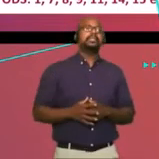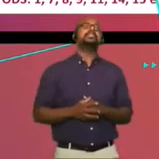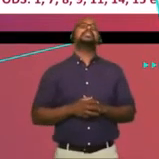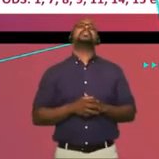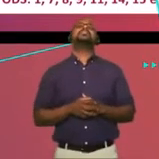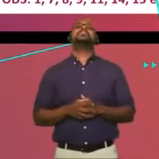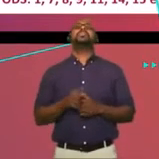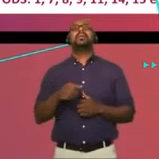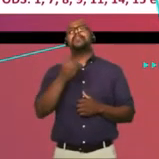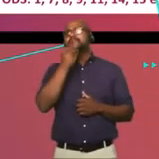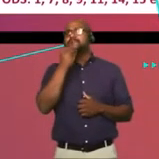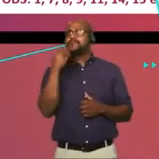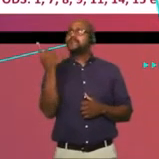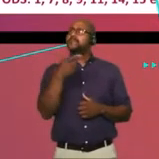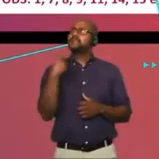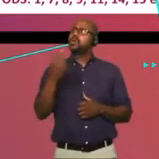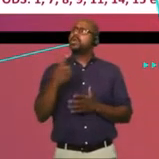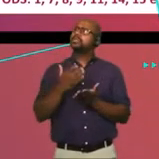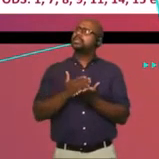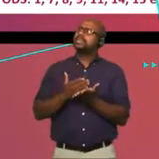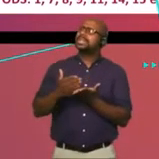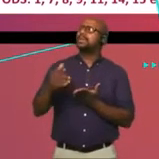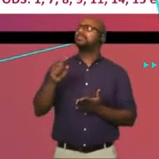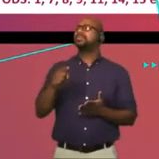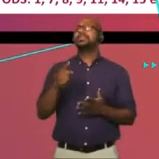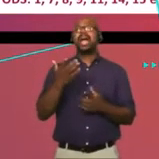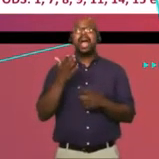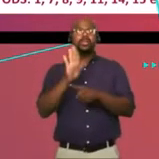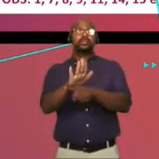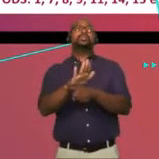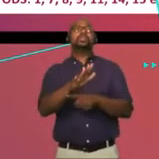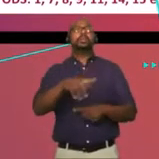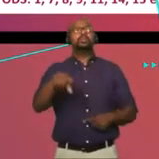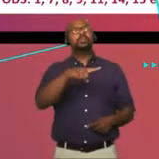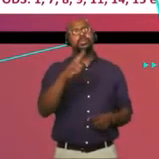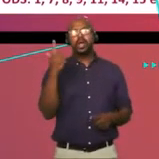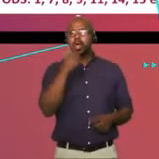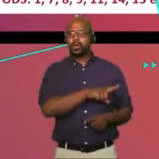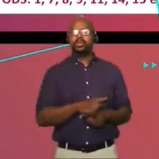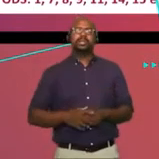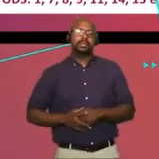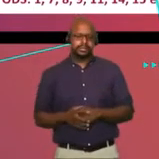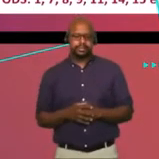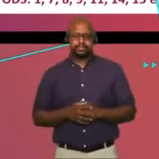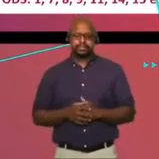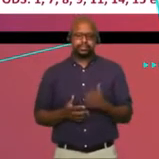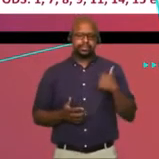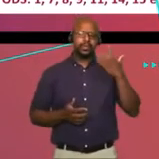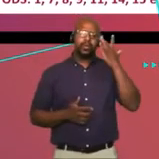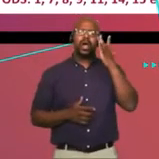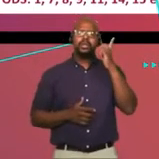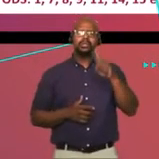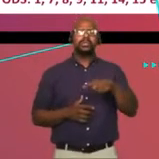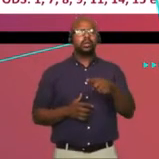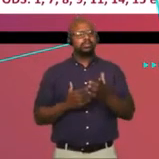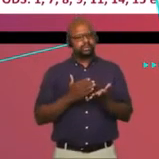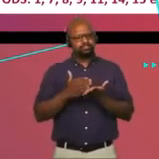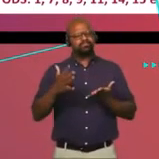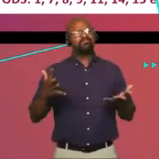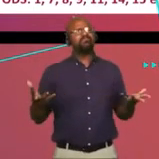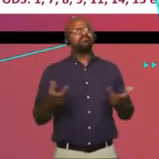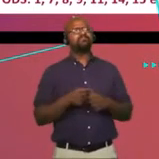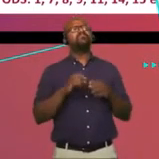é uma forma de nós entrarmos é ajudando com que isso aconteça lá eu acho que eu mais uma iniciativa